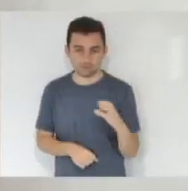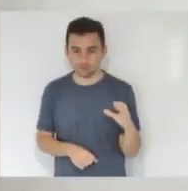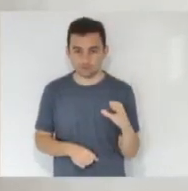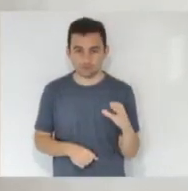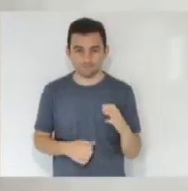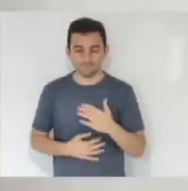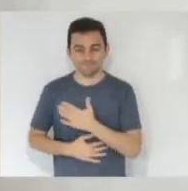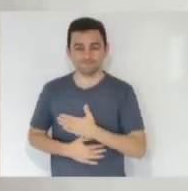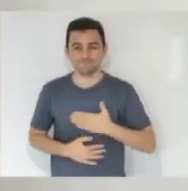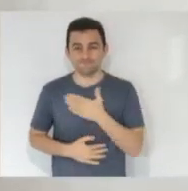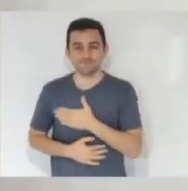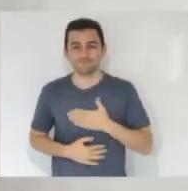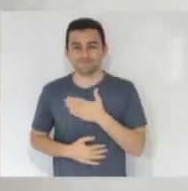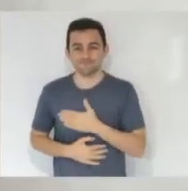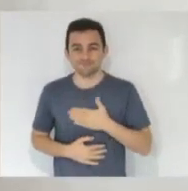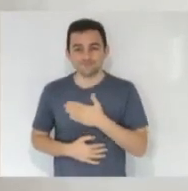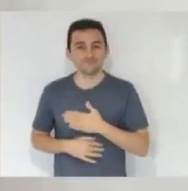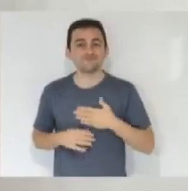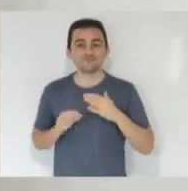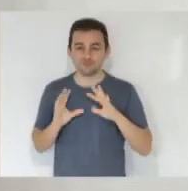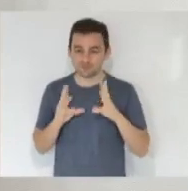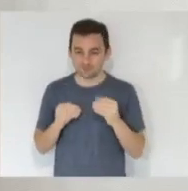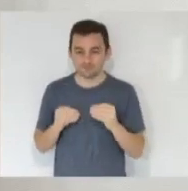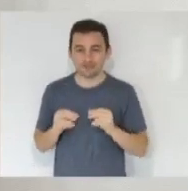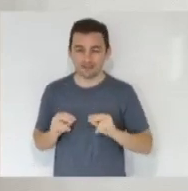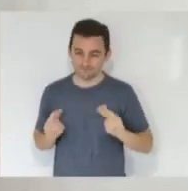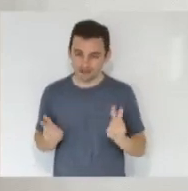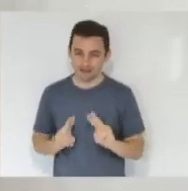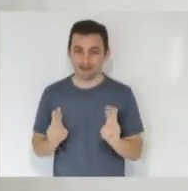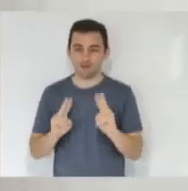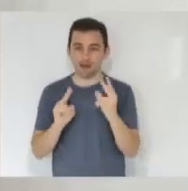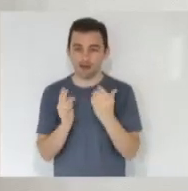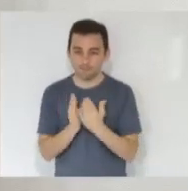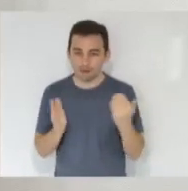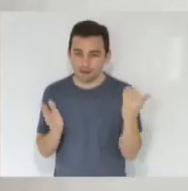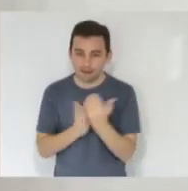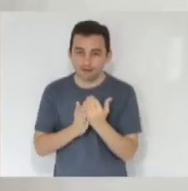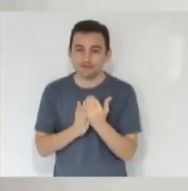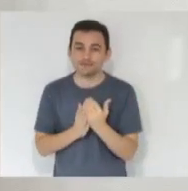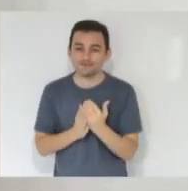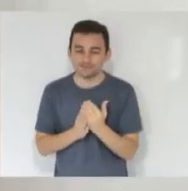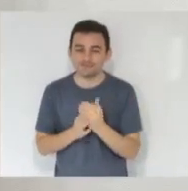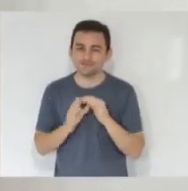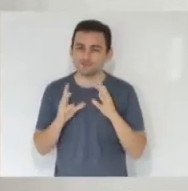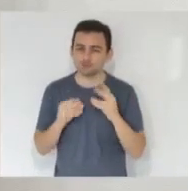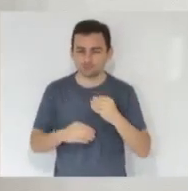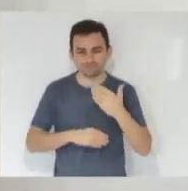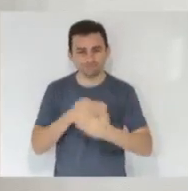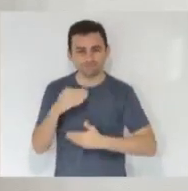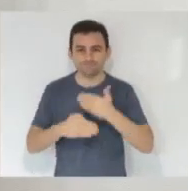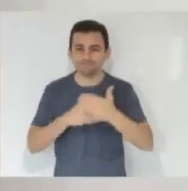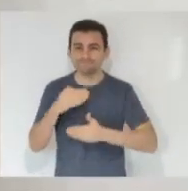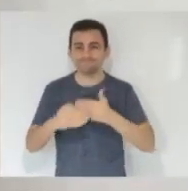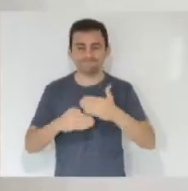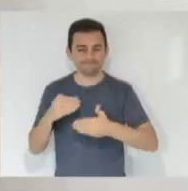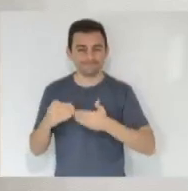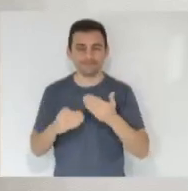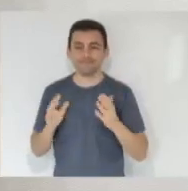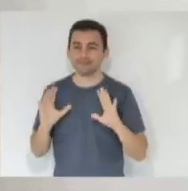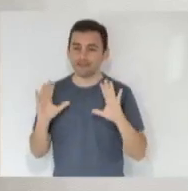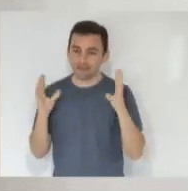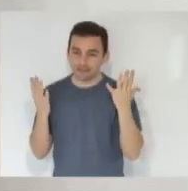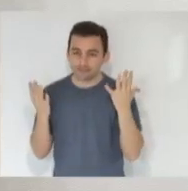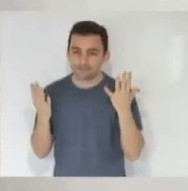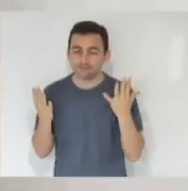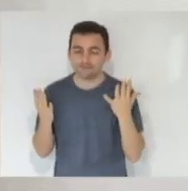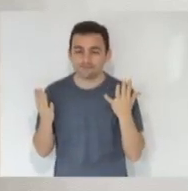de satisfação e o que dá muito valor a tudo o que é desenvolvido neste evento e a tudo que esse